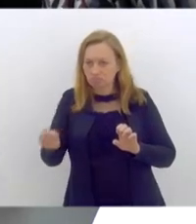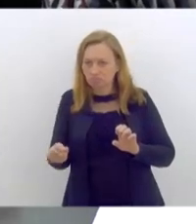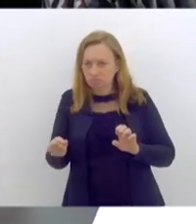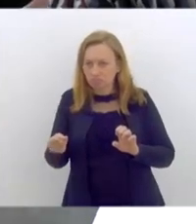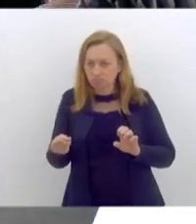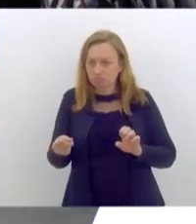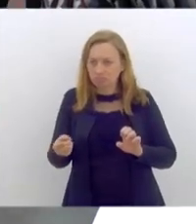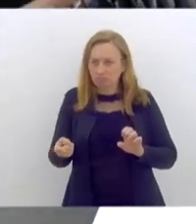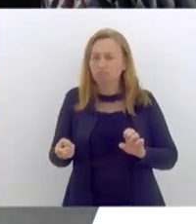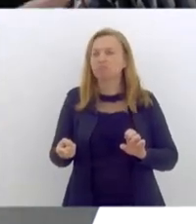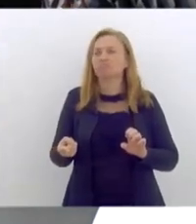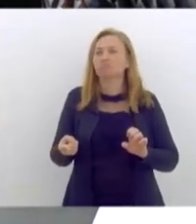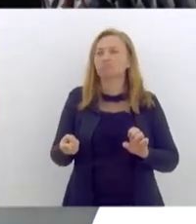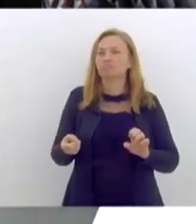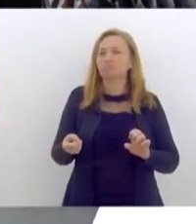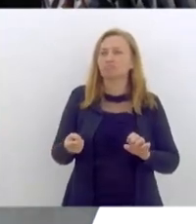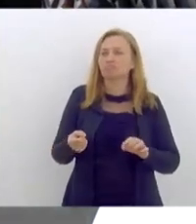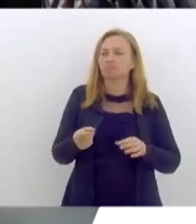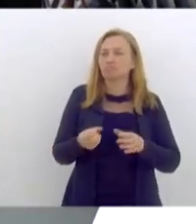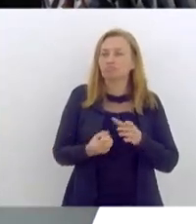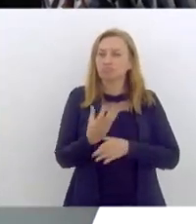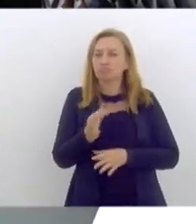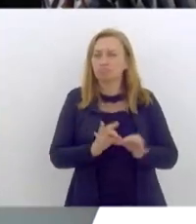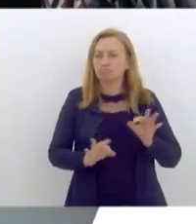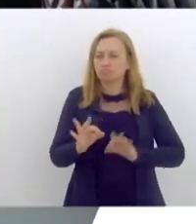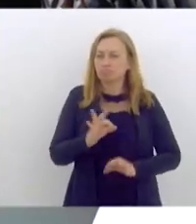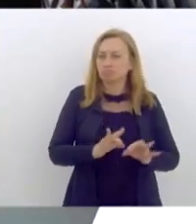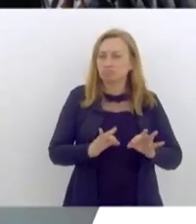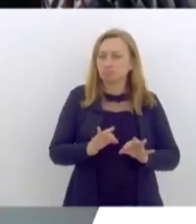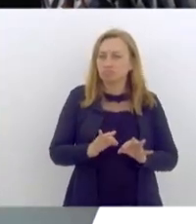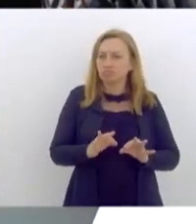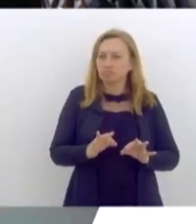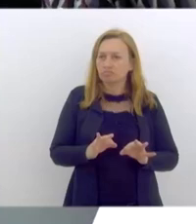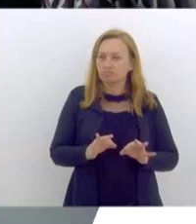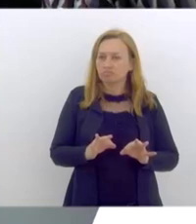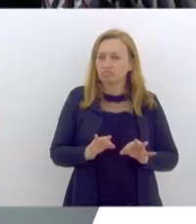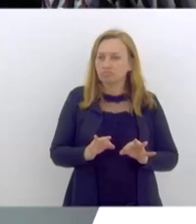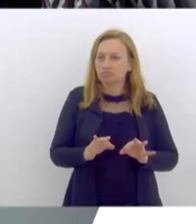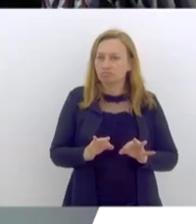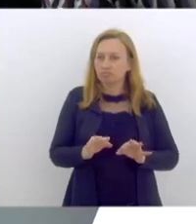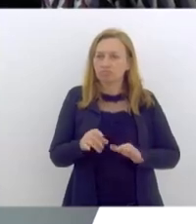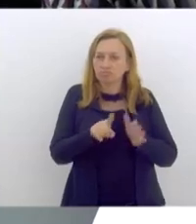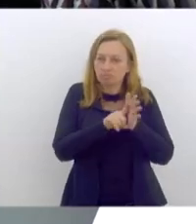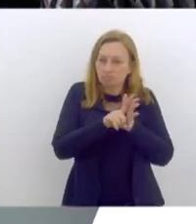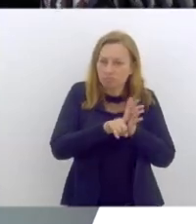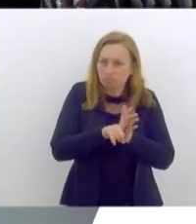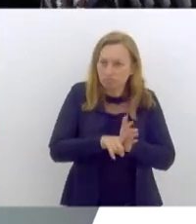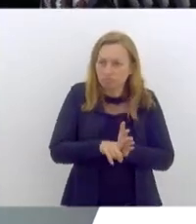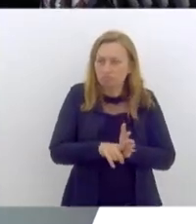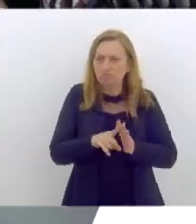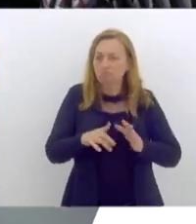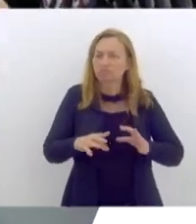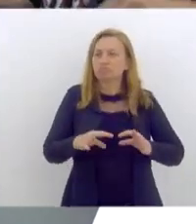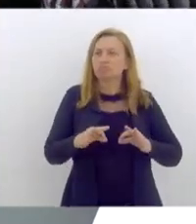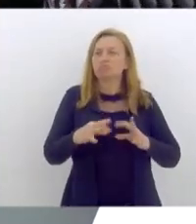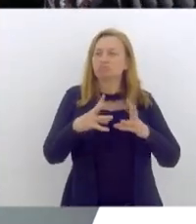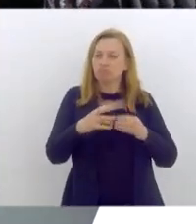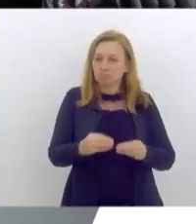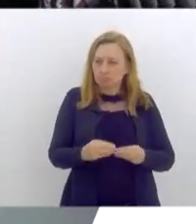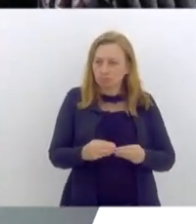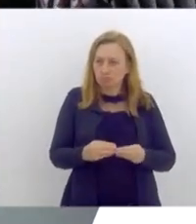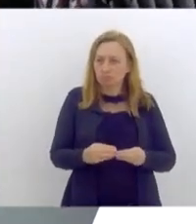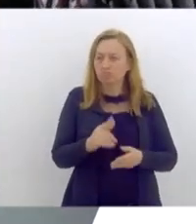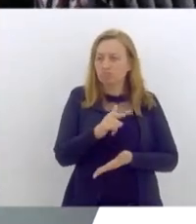para fazer um projeto Esse foi rigorosamente pelo compliance avaliado né com a devida